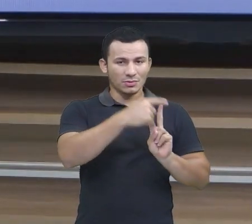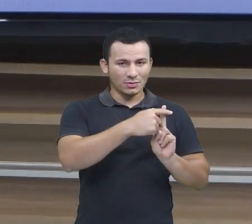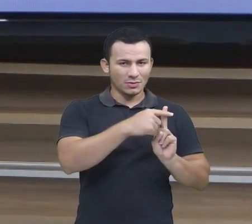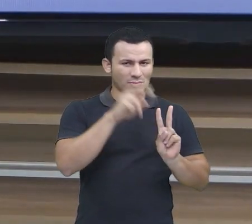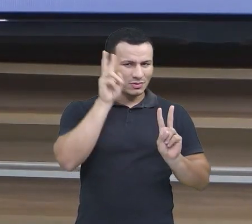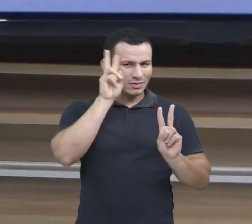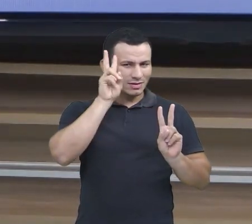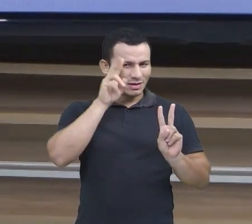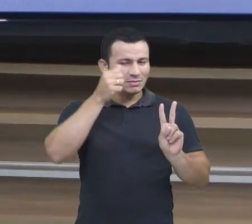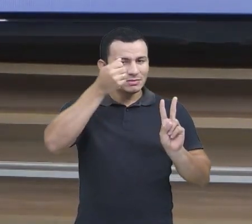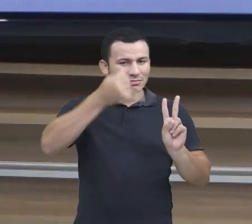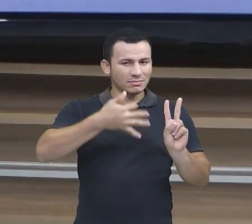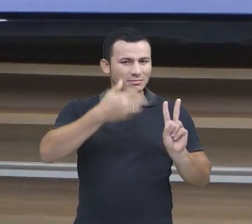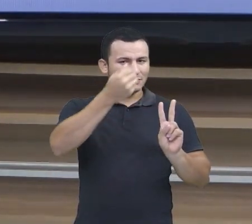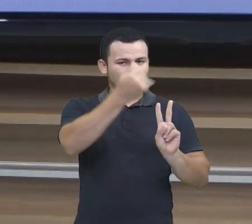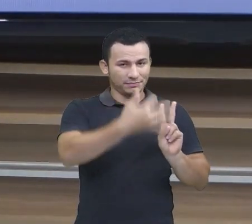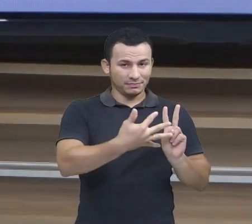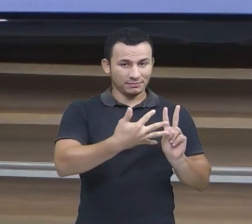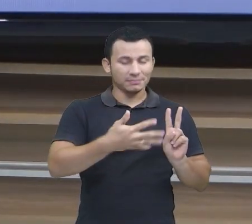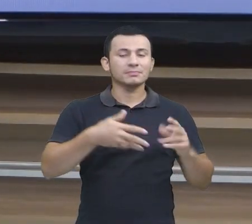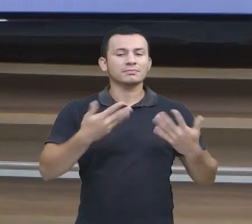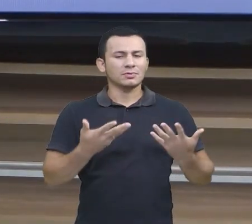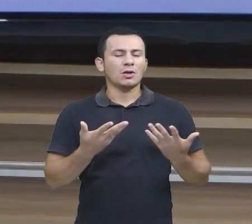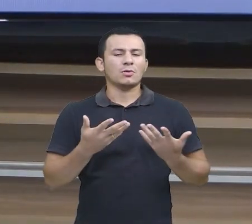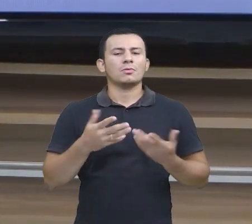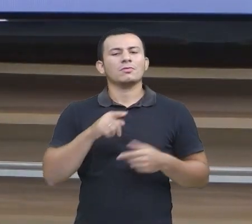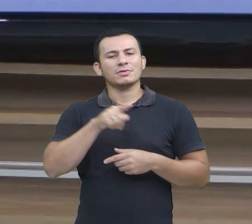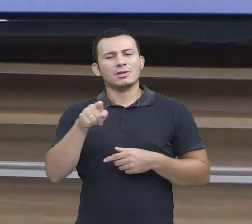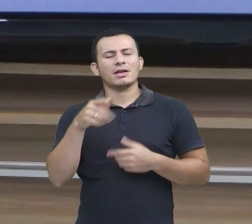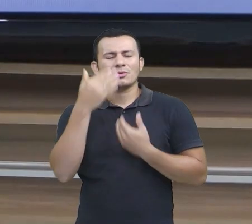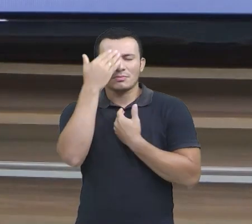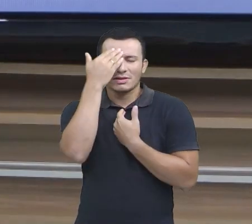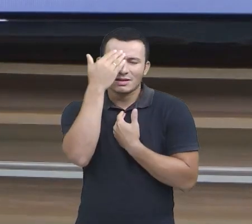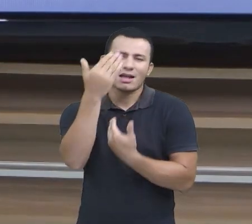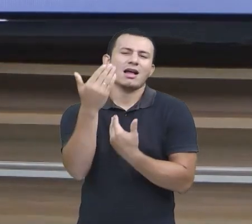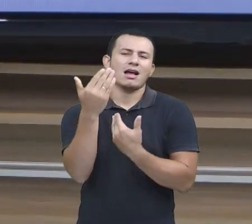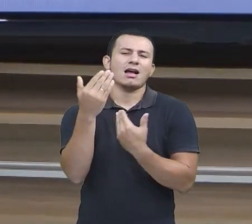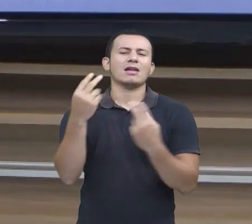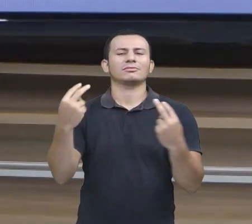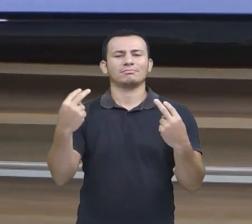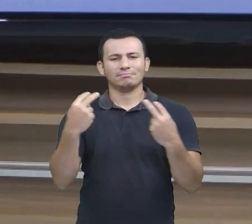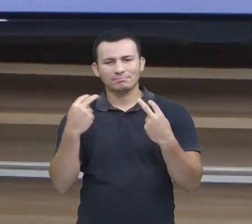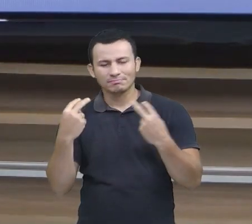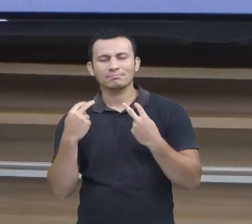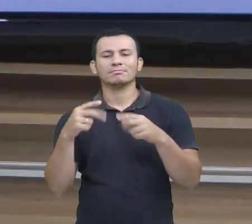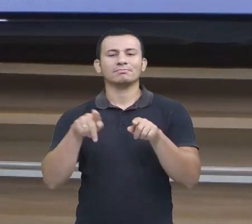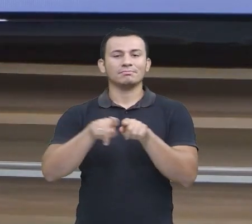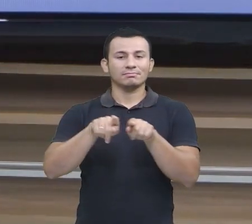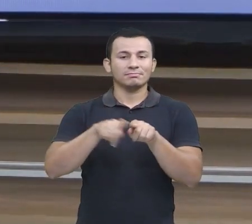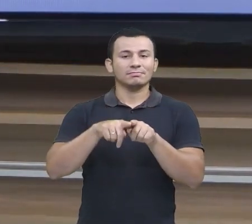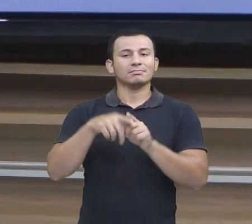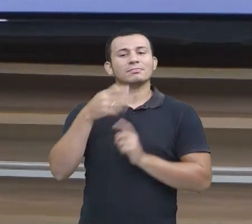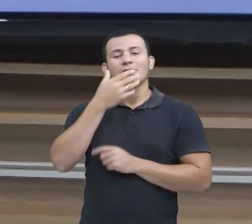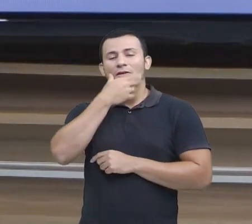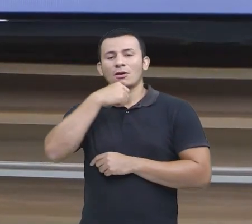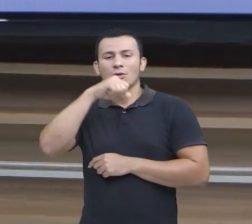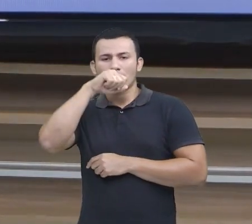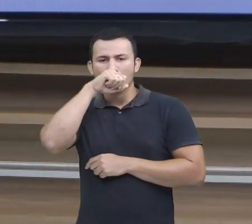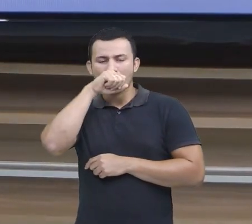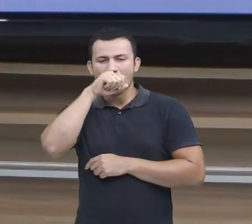para vocês. Eu gostaria muito de agradecer a vocês, crianças, aos pais, a todos